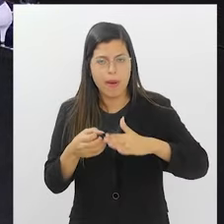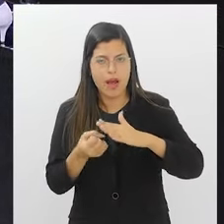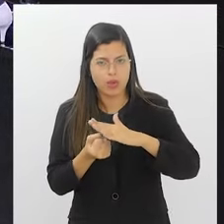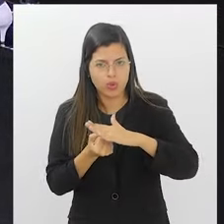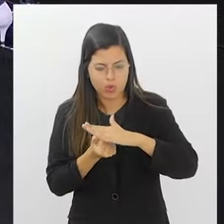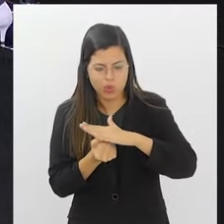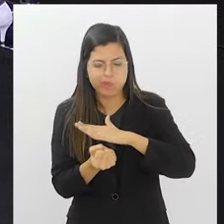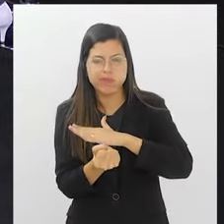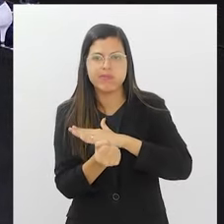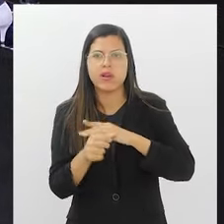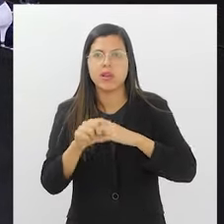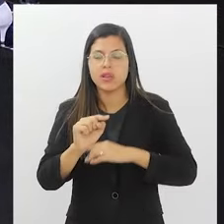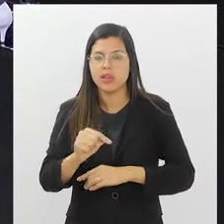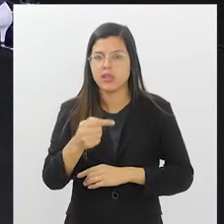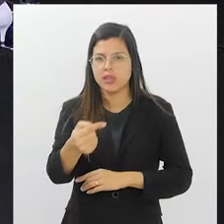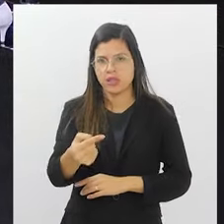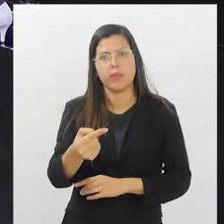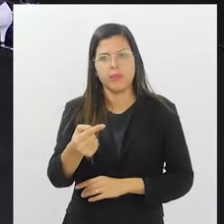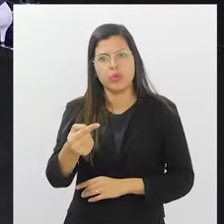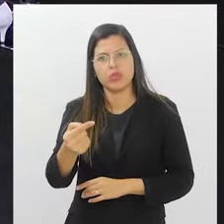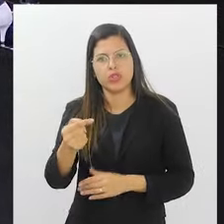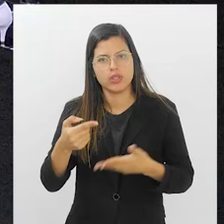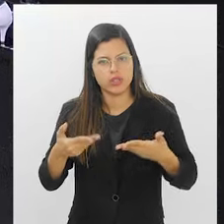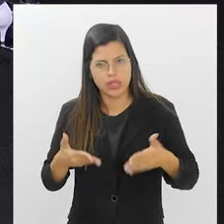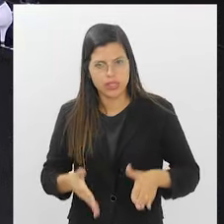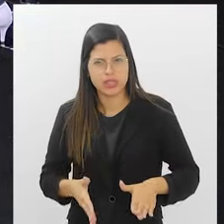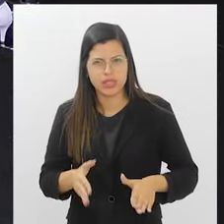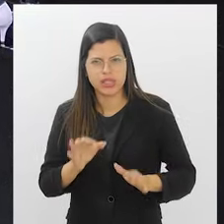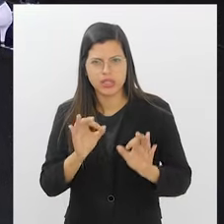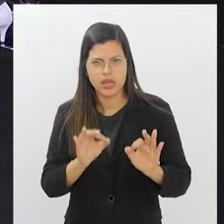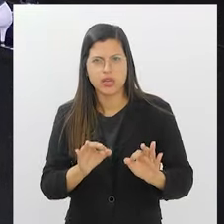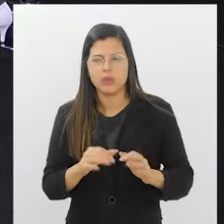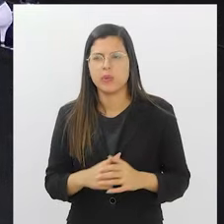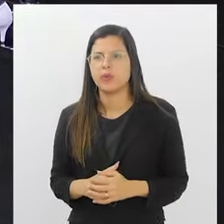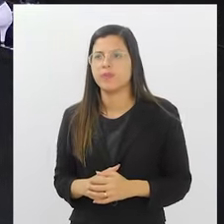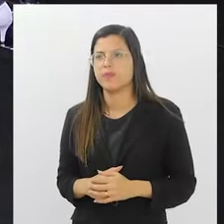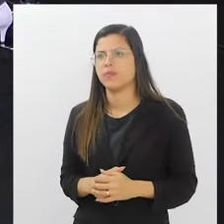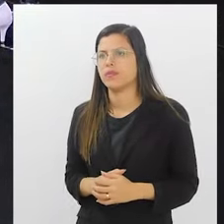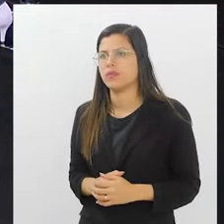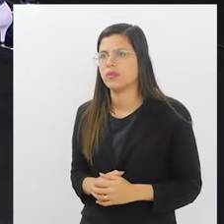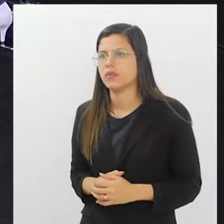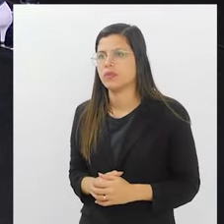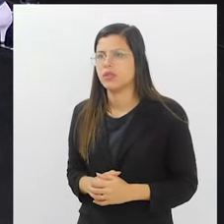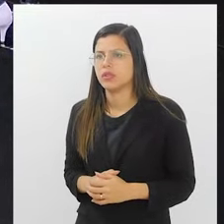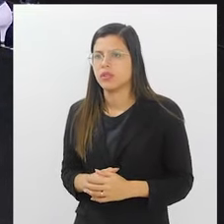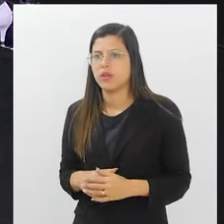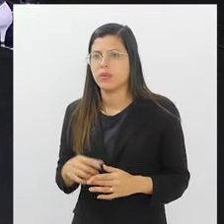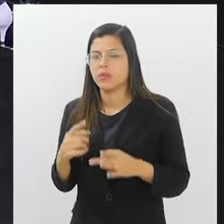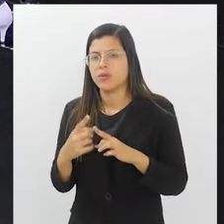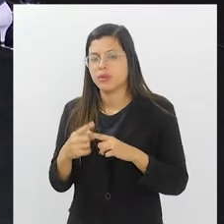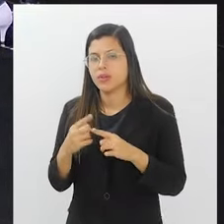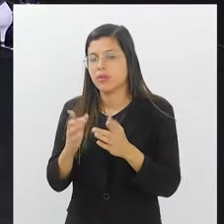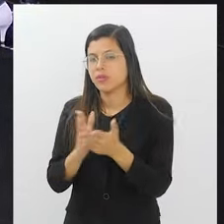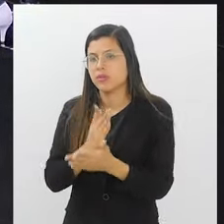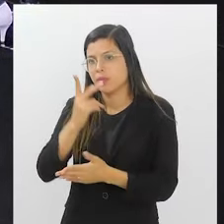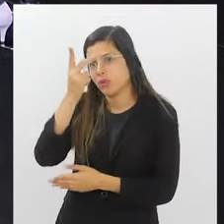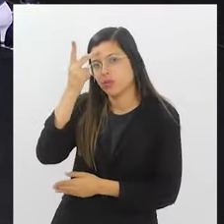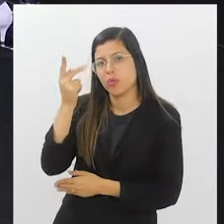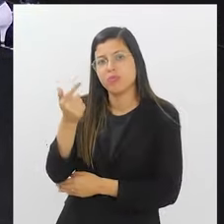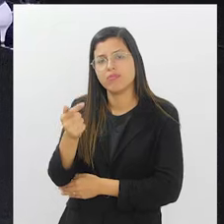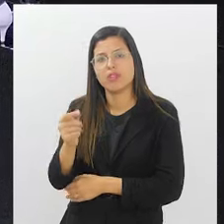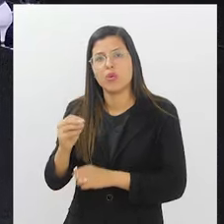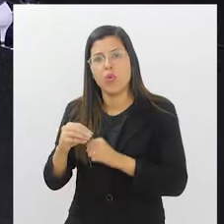pré-parto e pós-parto para as mães que têm o transtorno do espectro autista. Porque muitas das vezes, né, as pessoas, como o senhor falou, né, não